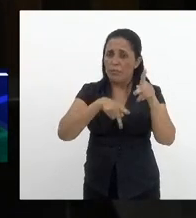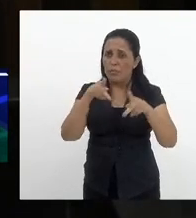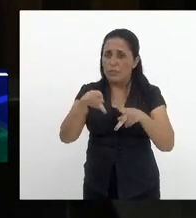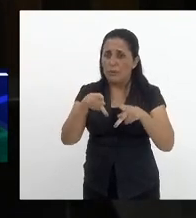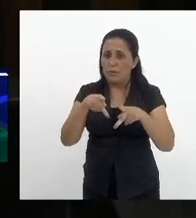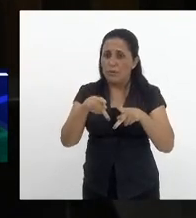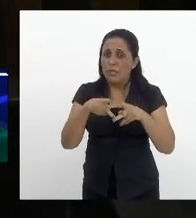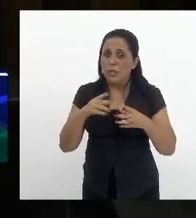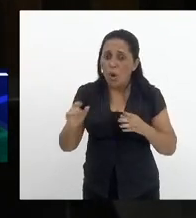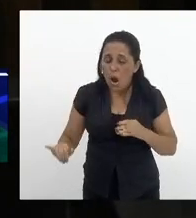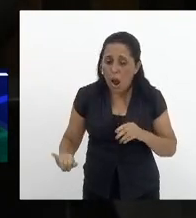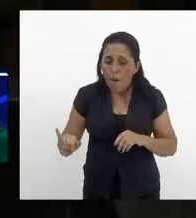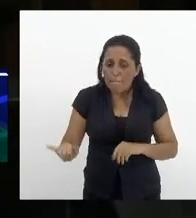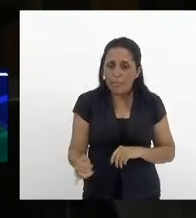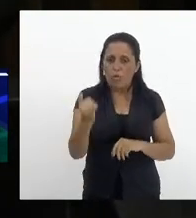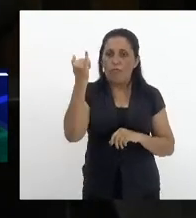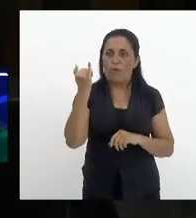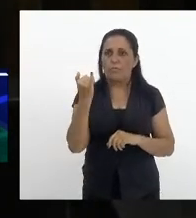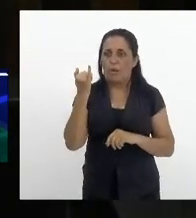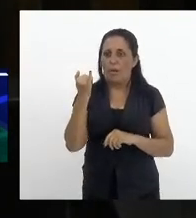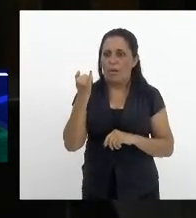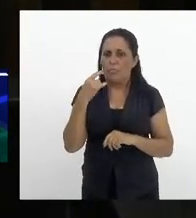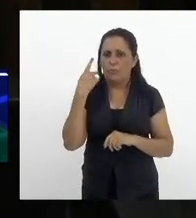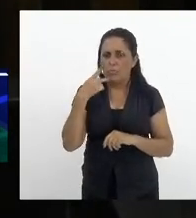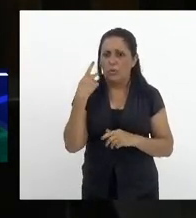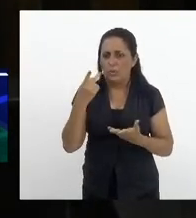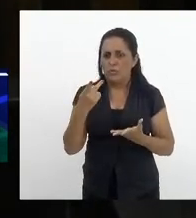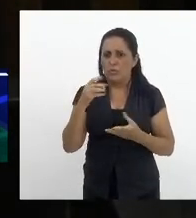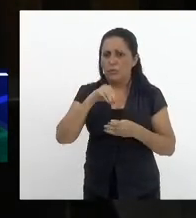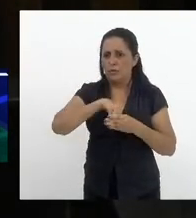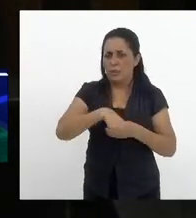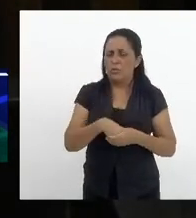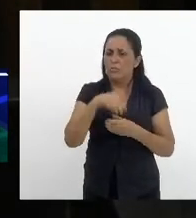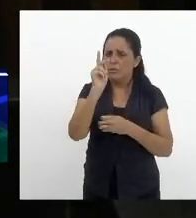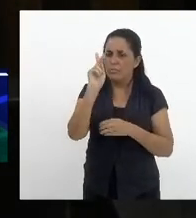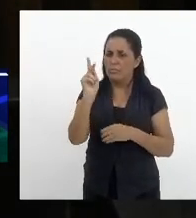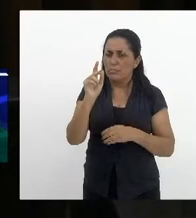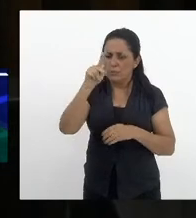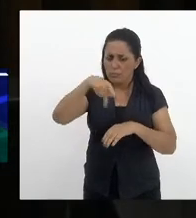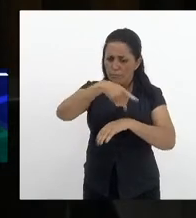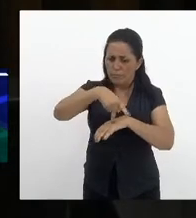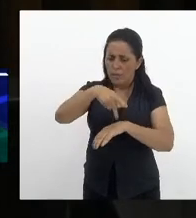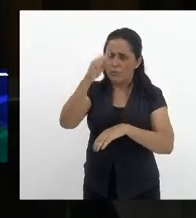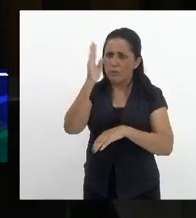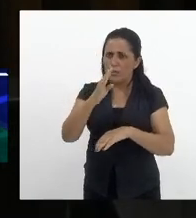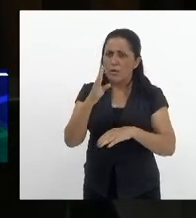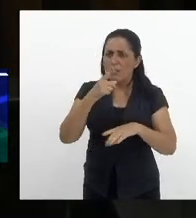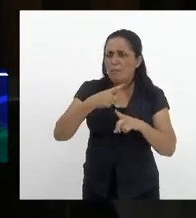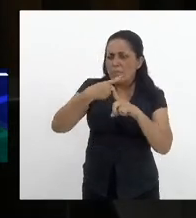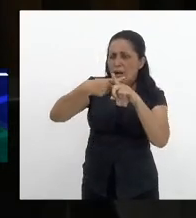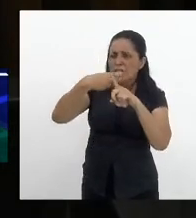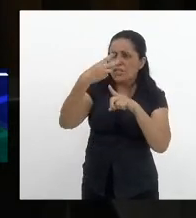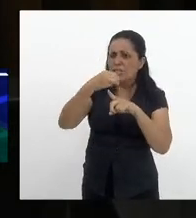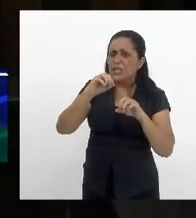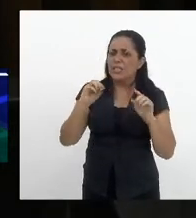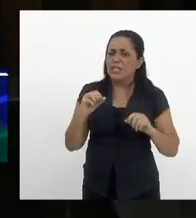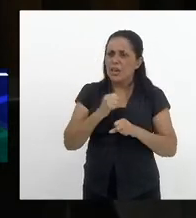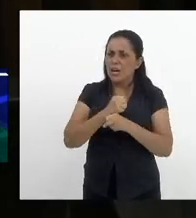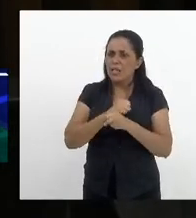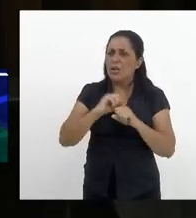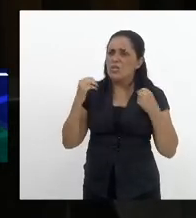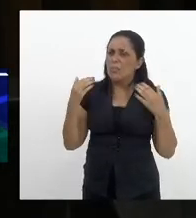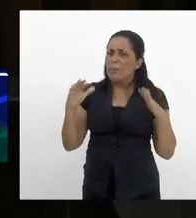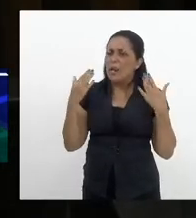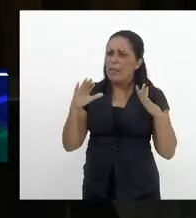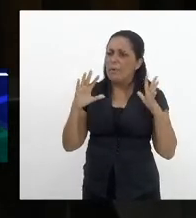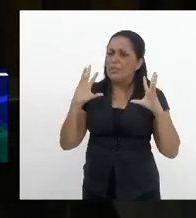se servir da população, como a gente costuma ver dentro do nosso país há mais de 30 anos. Então, fica aqui meus parabéns a